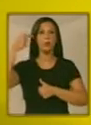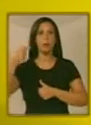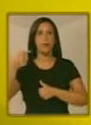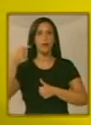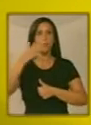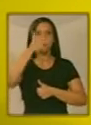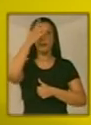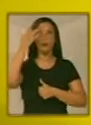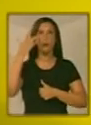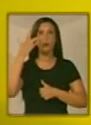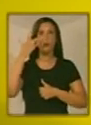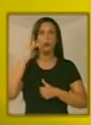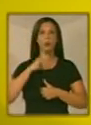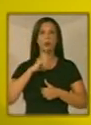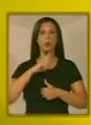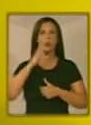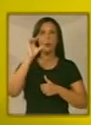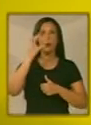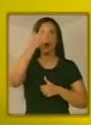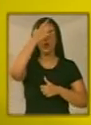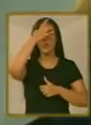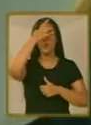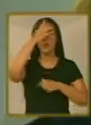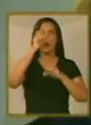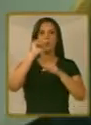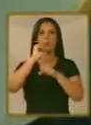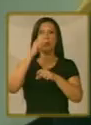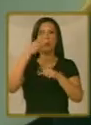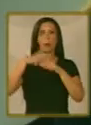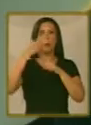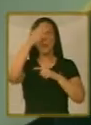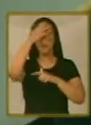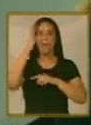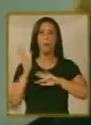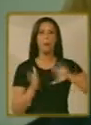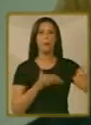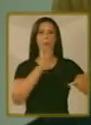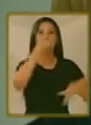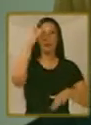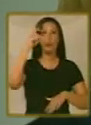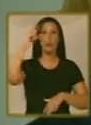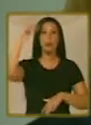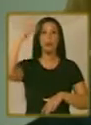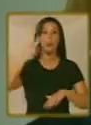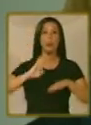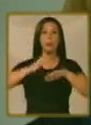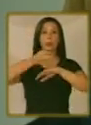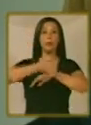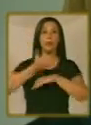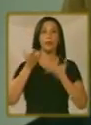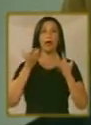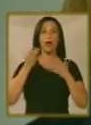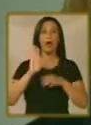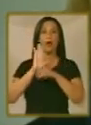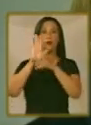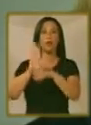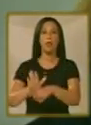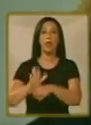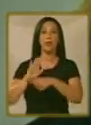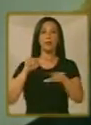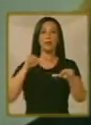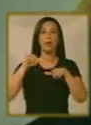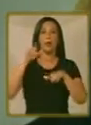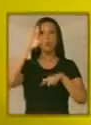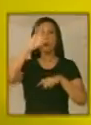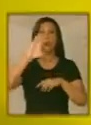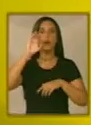para aquelas pessoas que têm uma paralisia cerebral. E quem estiver interessado em participar, em ser voluntário do Parapan, como é que deve